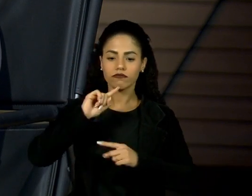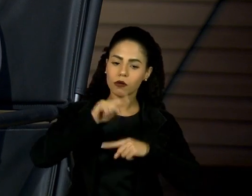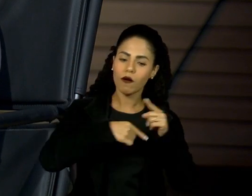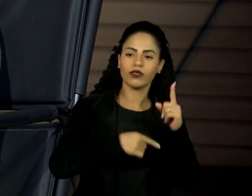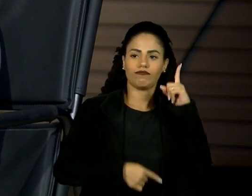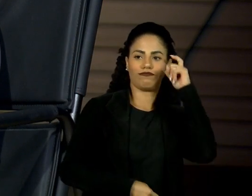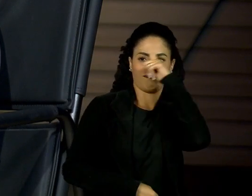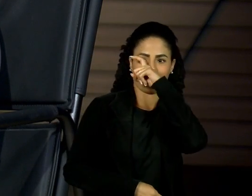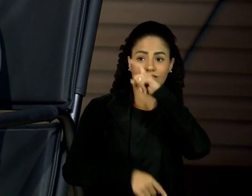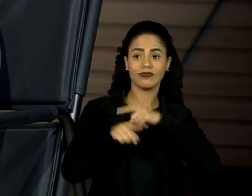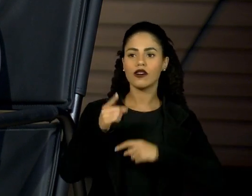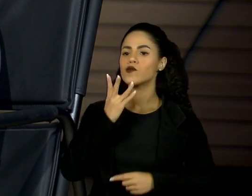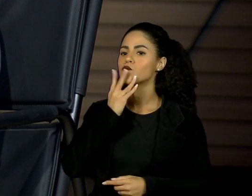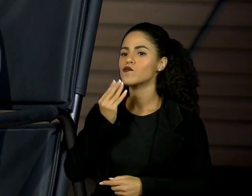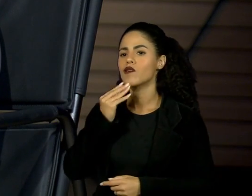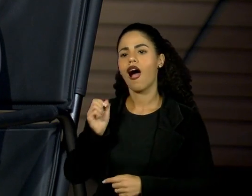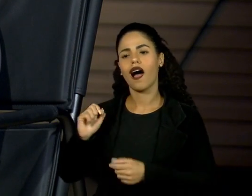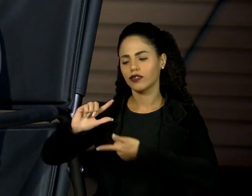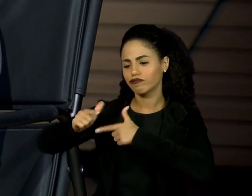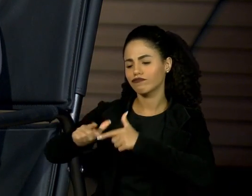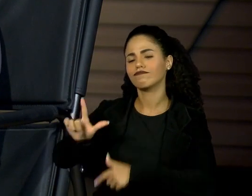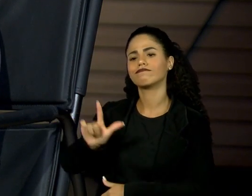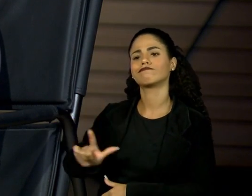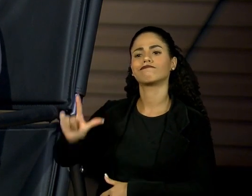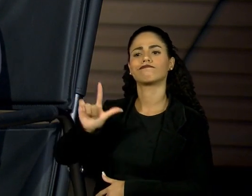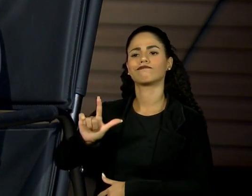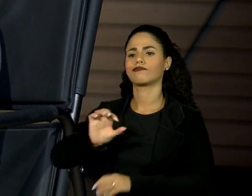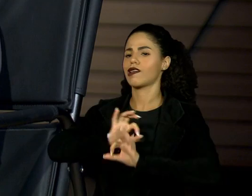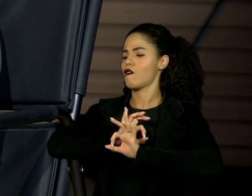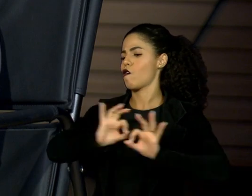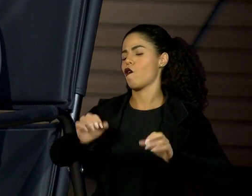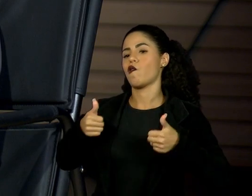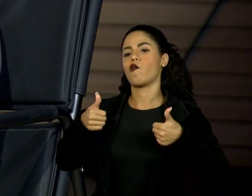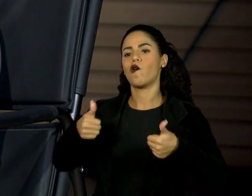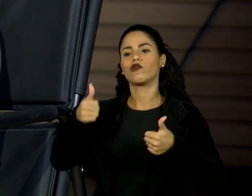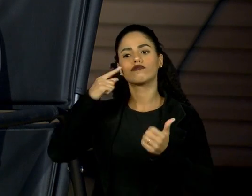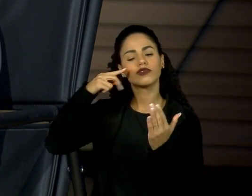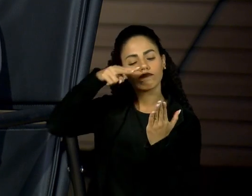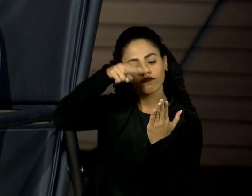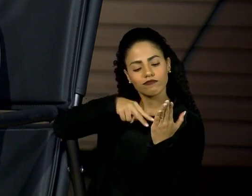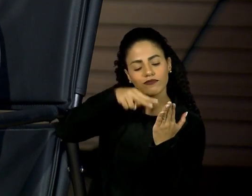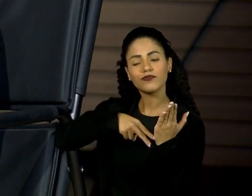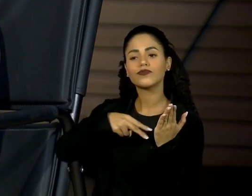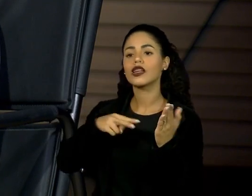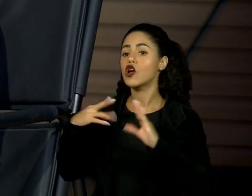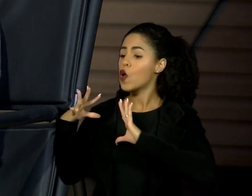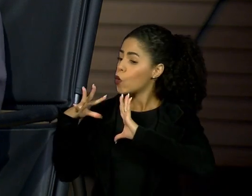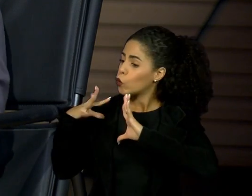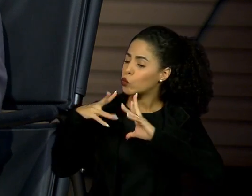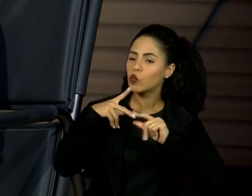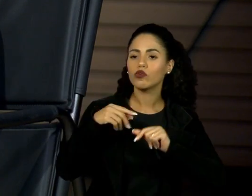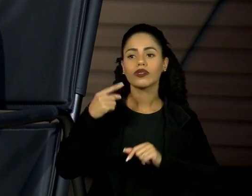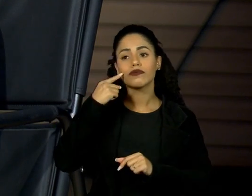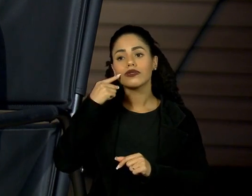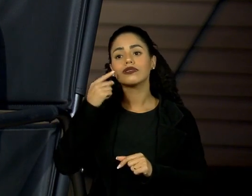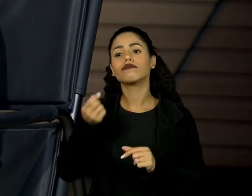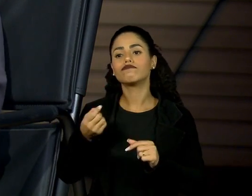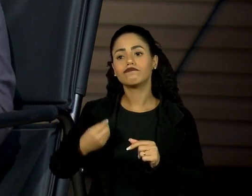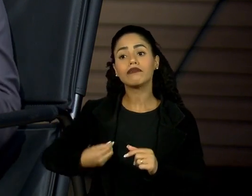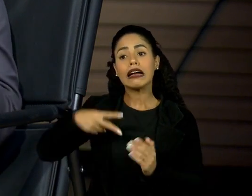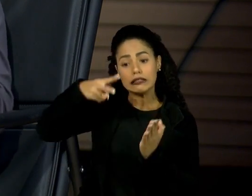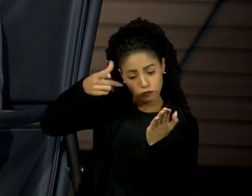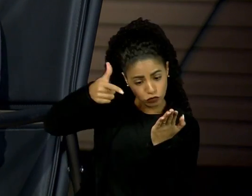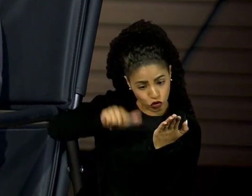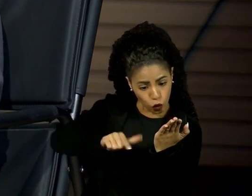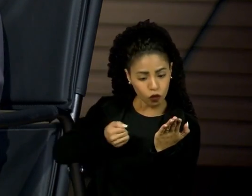disse, o Machado de Assis ele é um clássico, e a leitura do clássico é aquela que toda vez que você voltar a ela, você